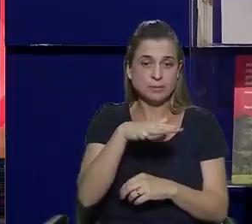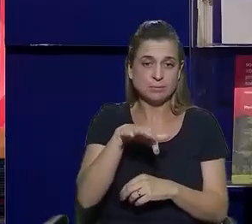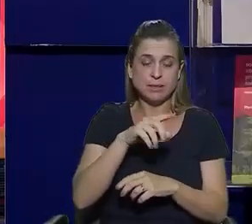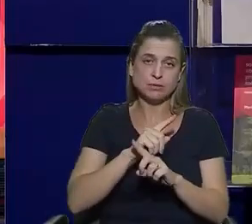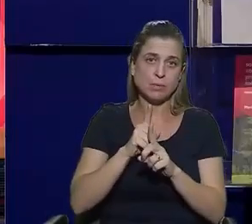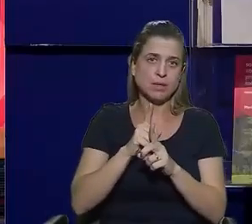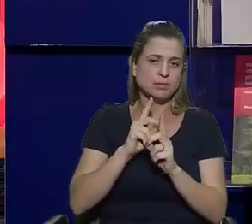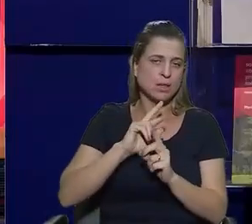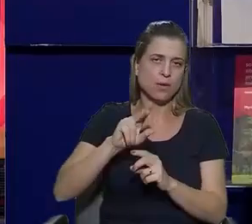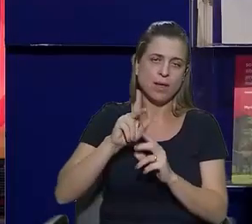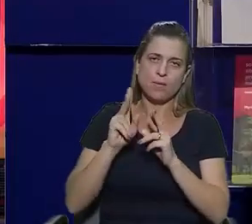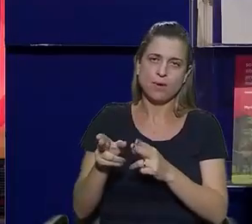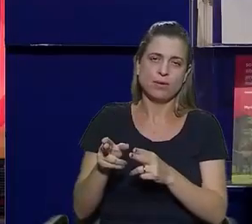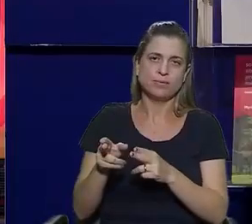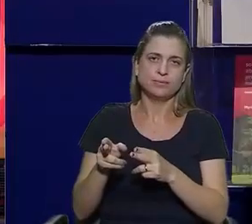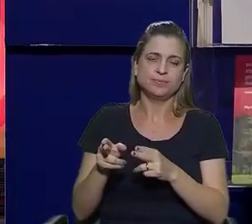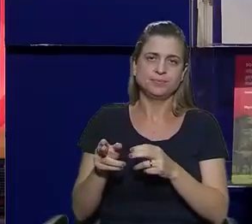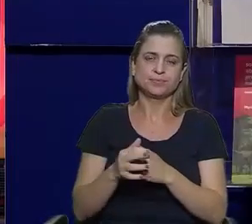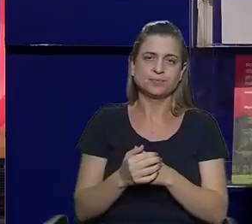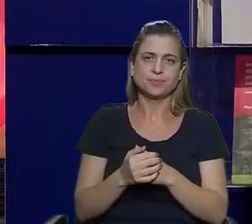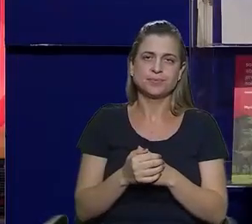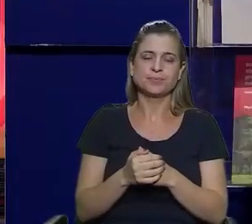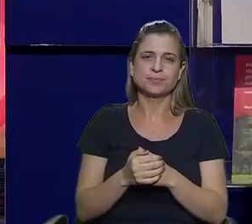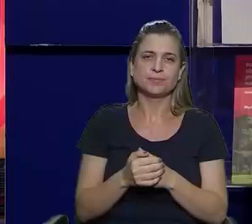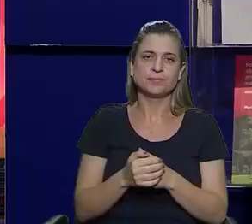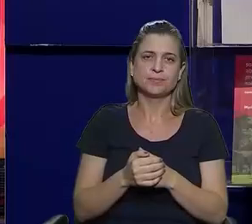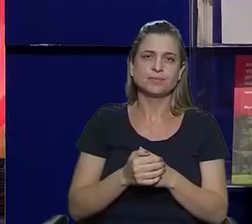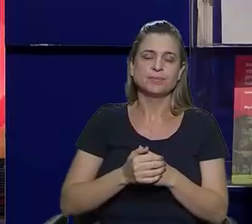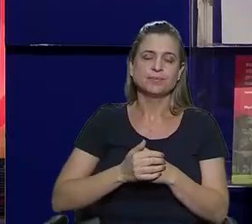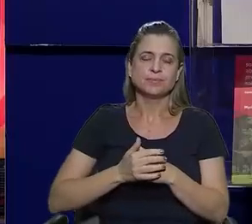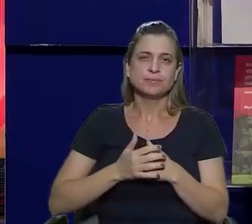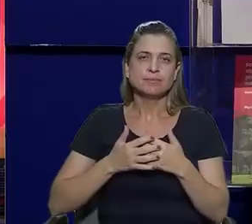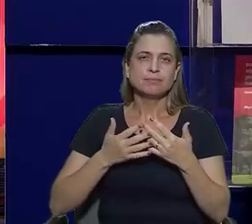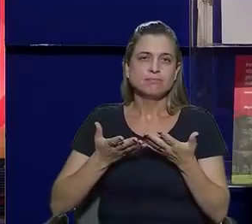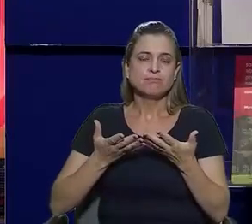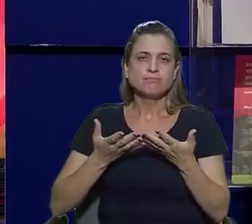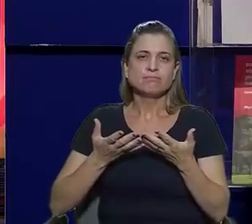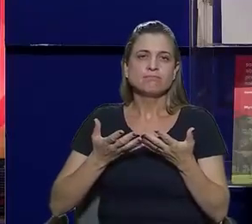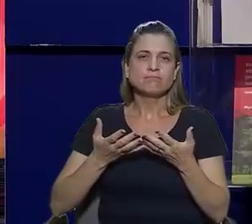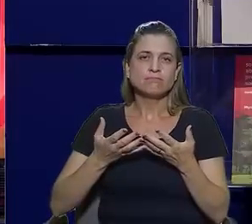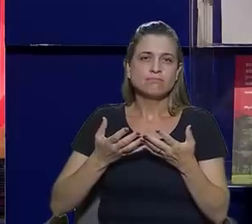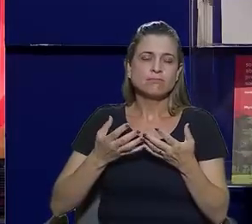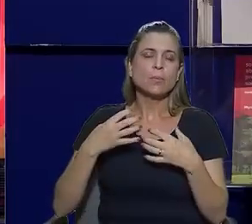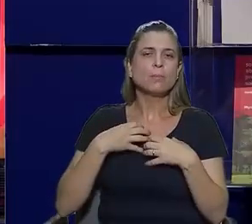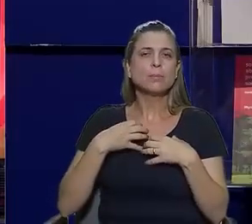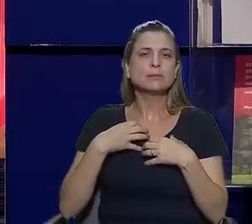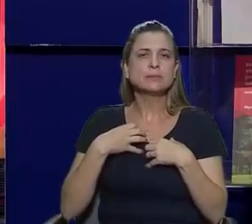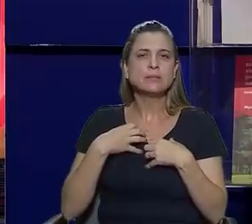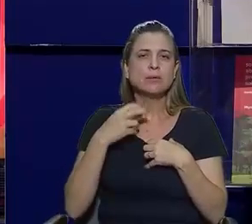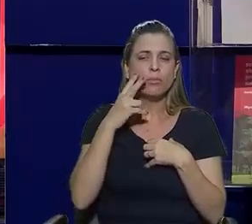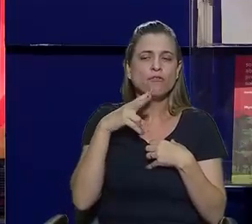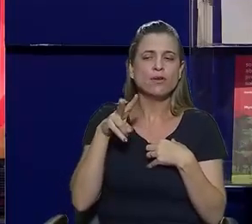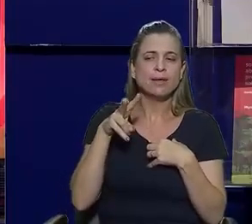sua obra. Então, eu vejo muito no estranhamento de você olhar para o outro e ele não é